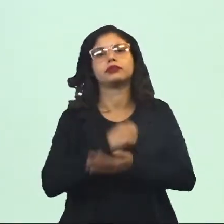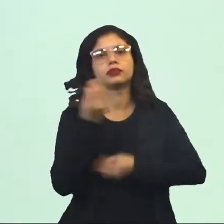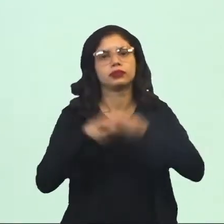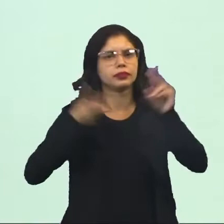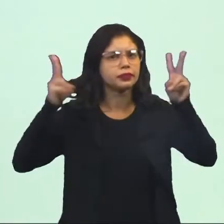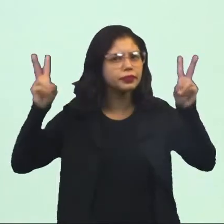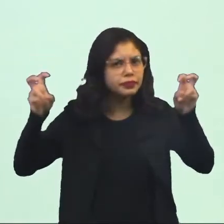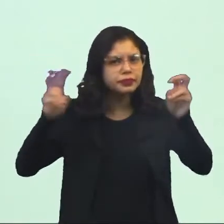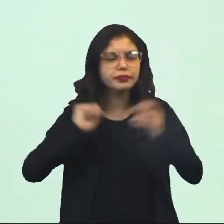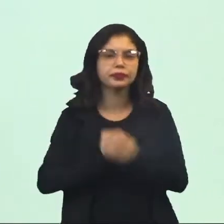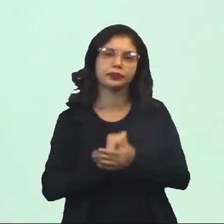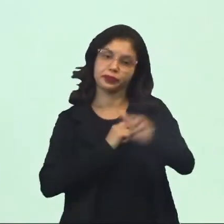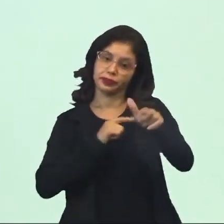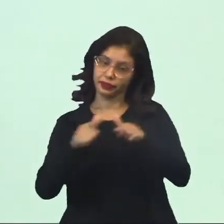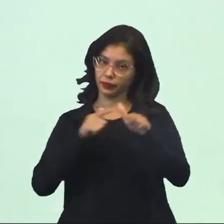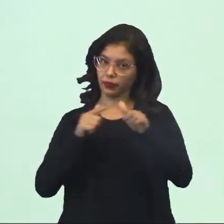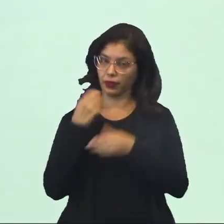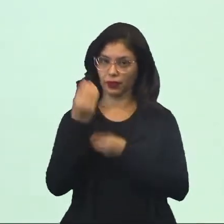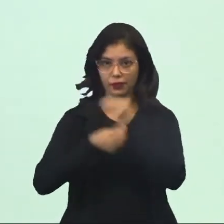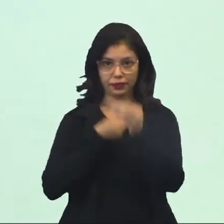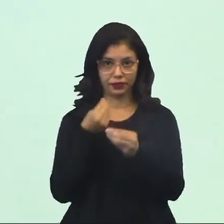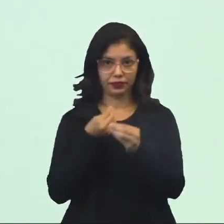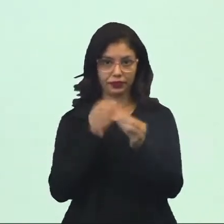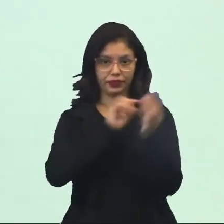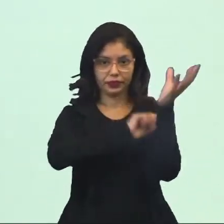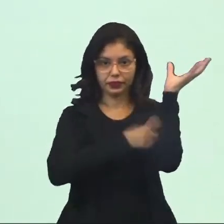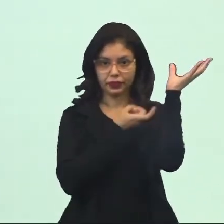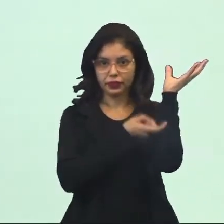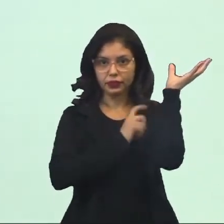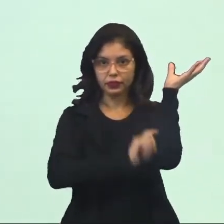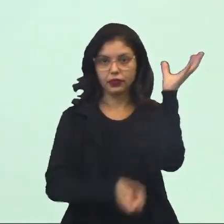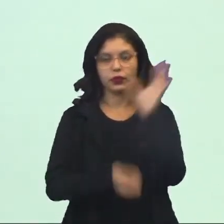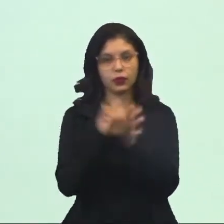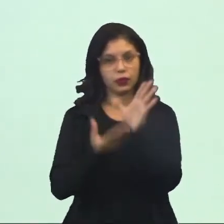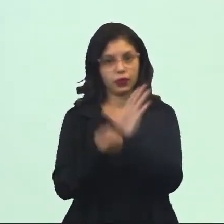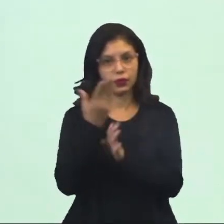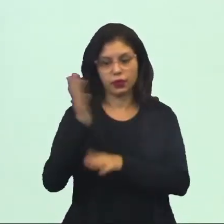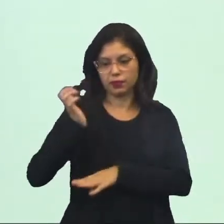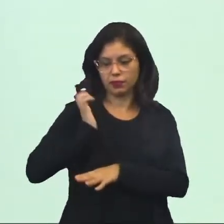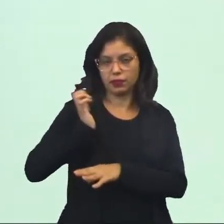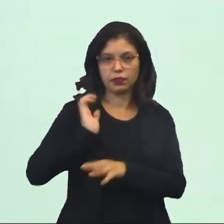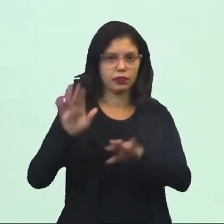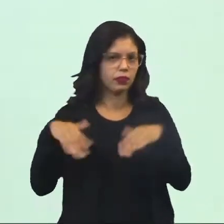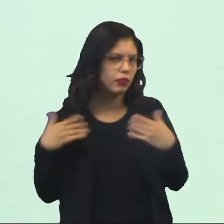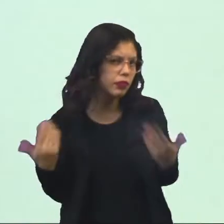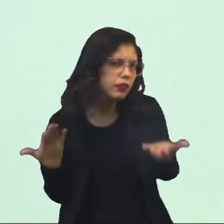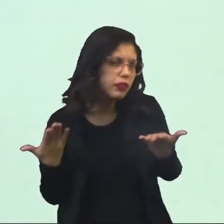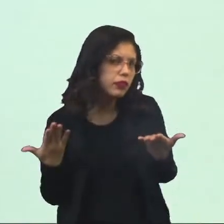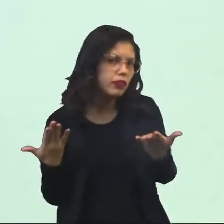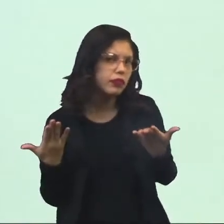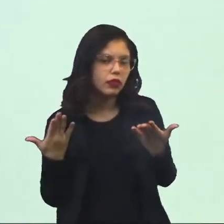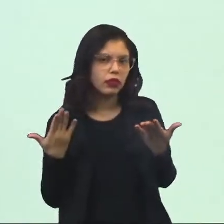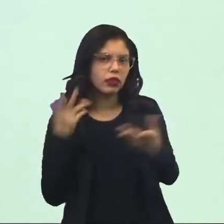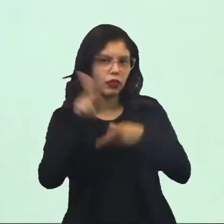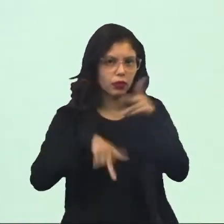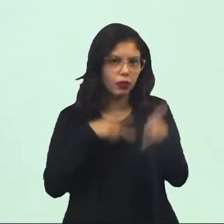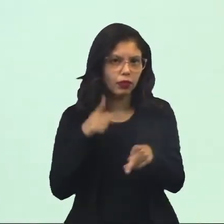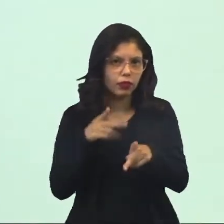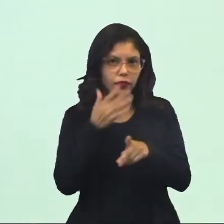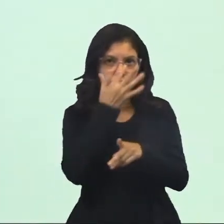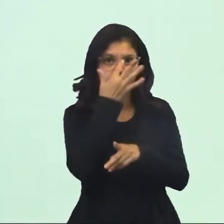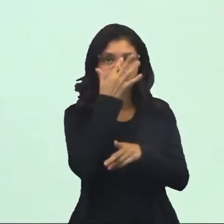tema de trabalhar com látex, produzir borracha e enriquecer? De que povo nós estamos